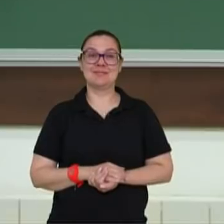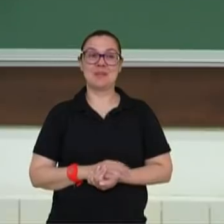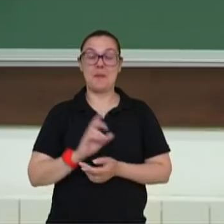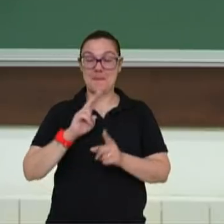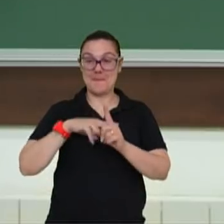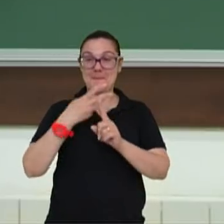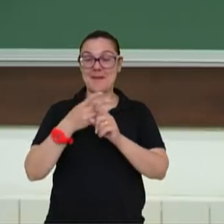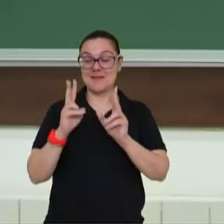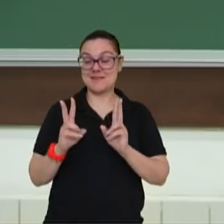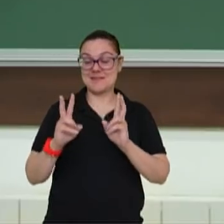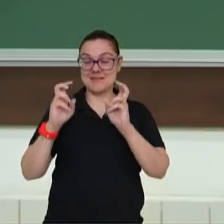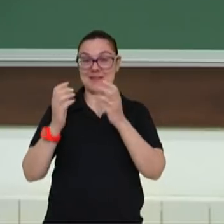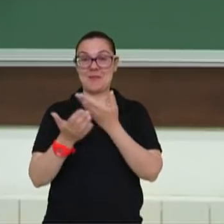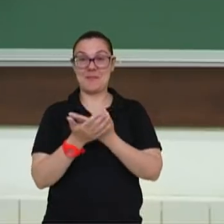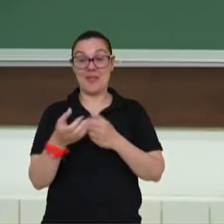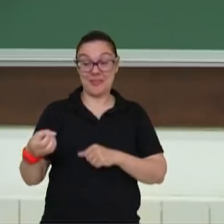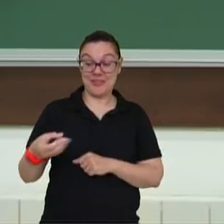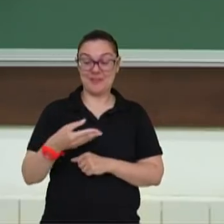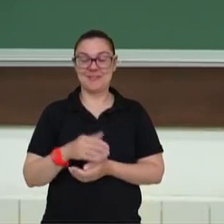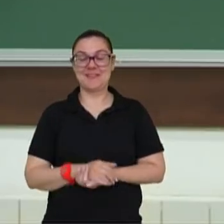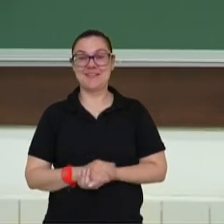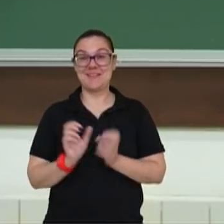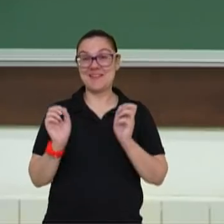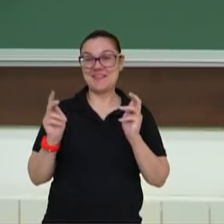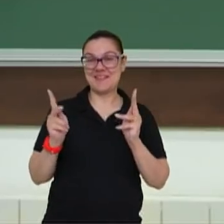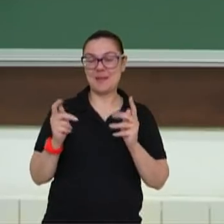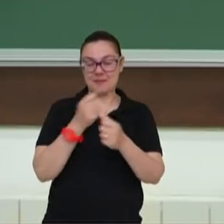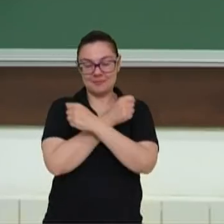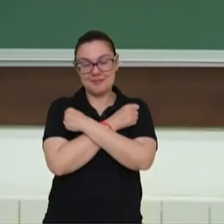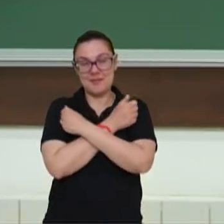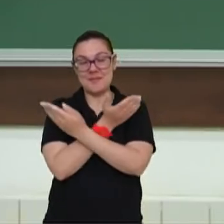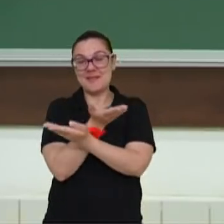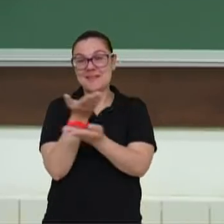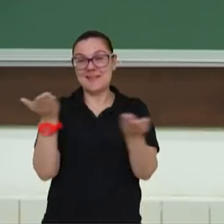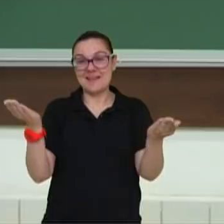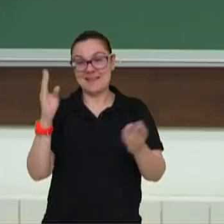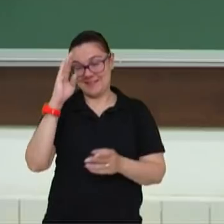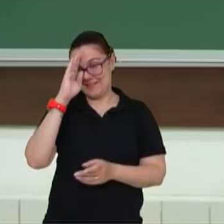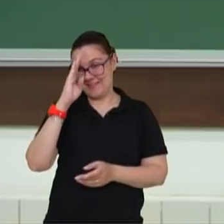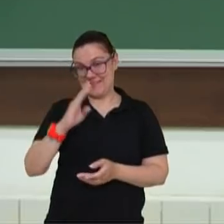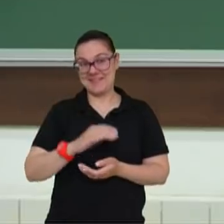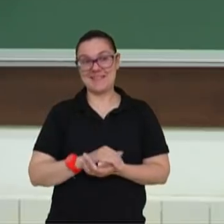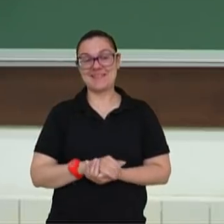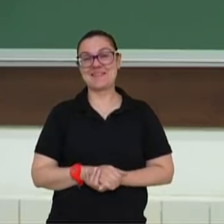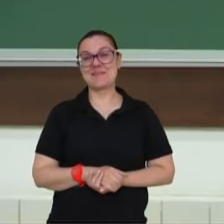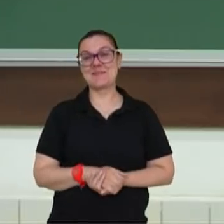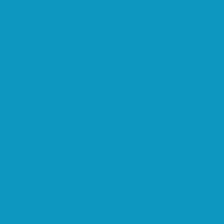mais uma temática que será novidade. Ok? O meu abraço a todos e a todas.